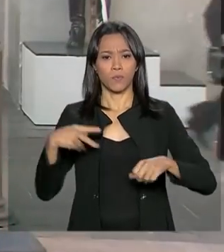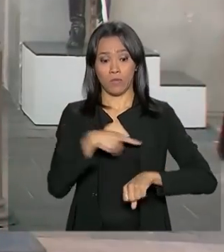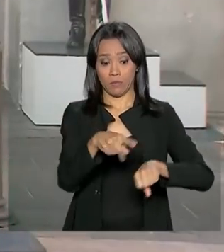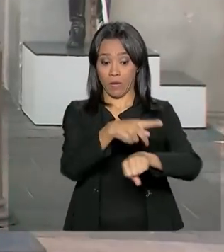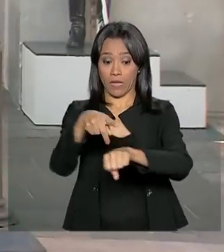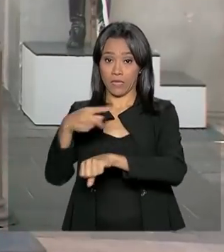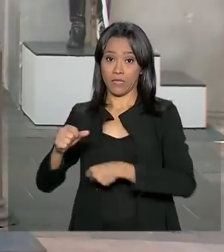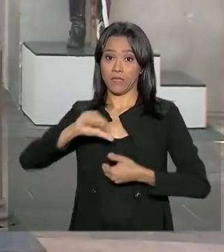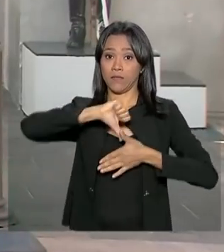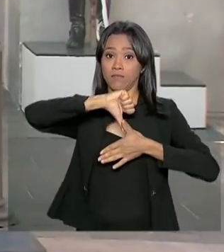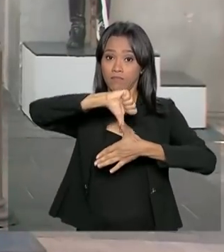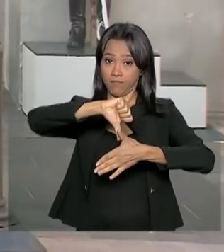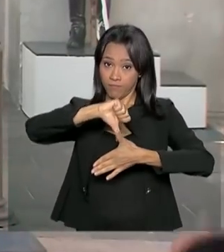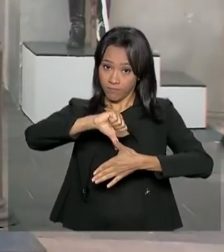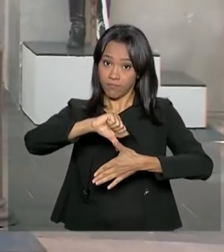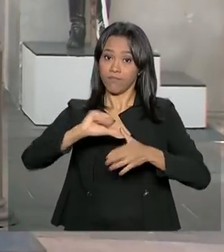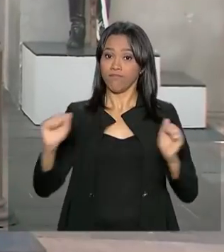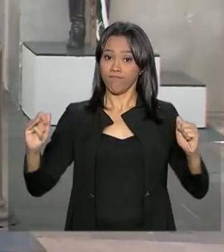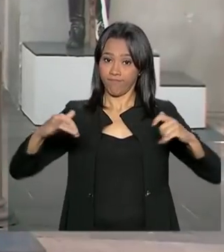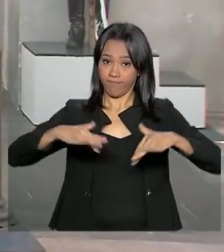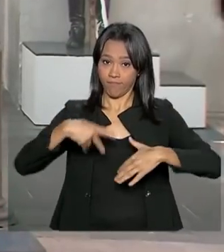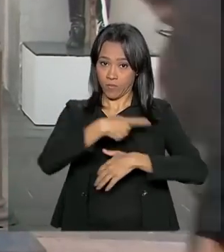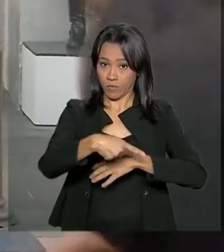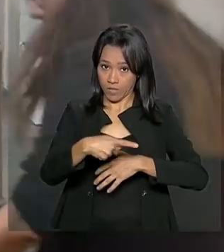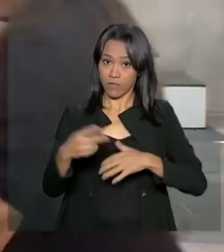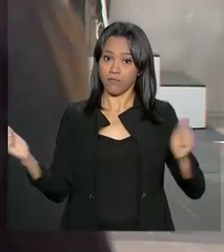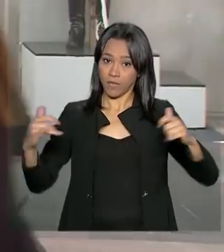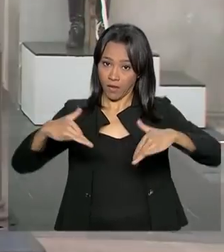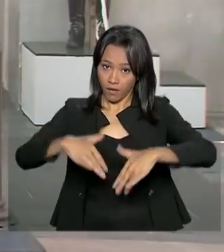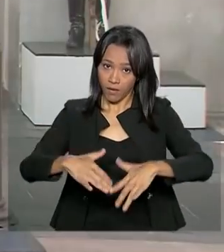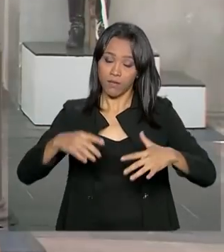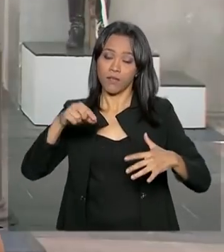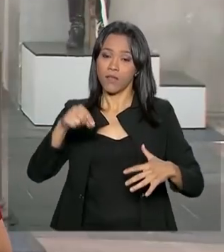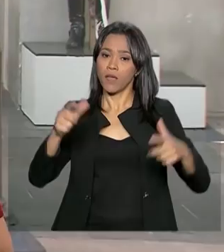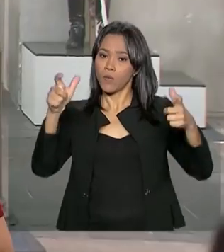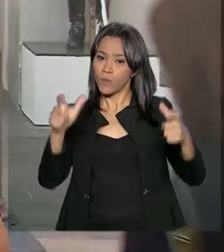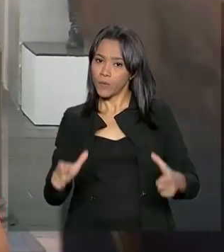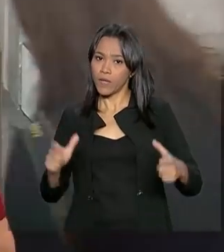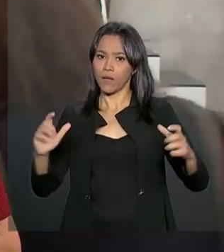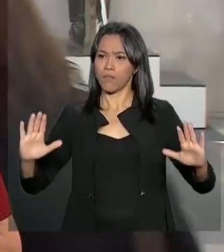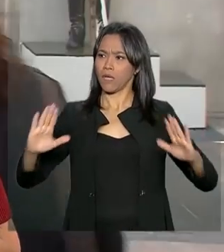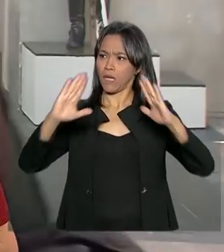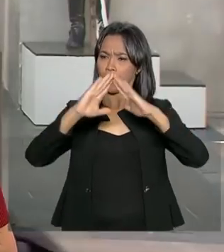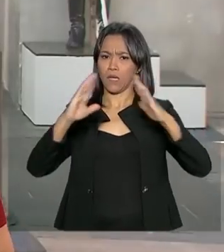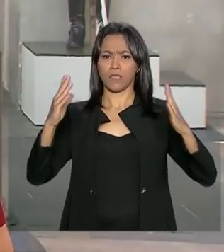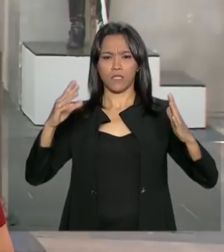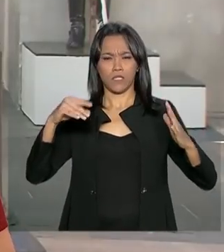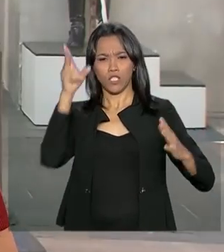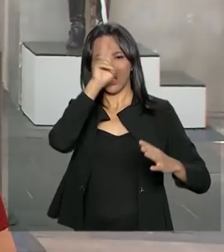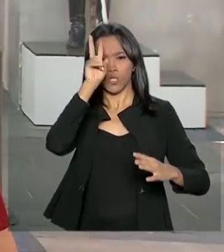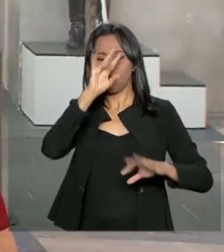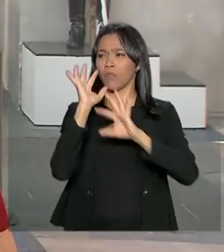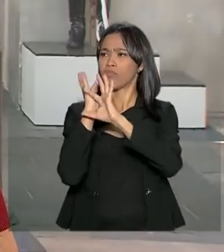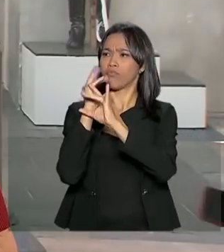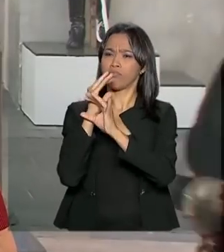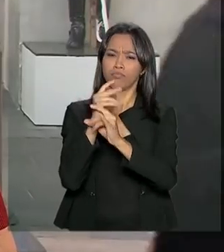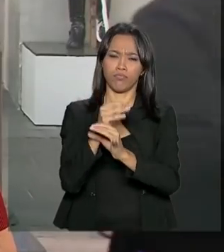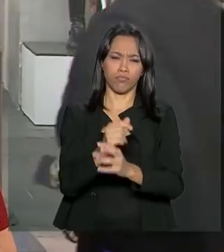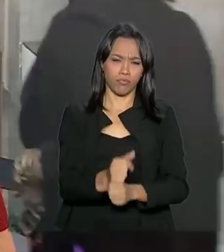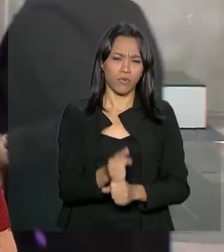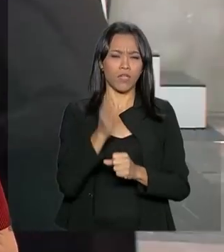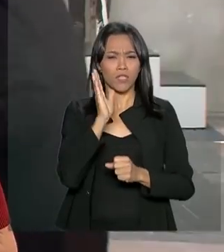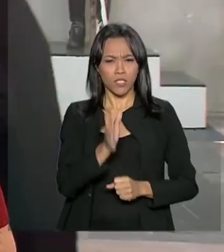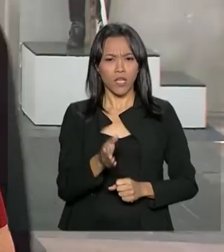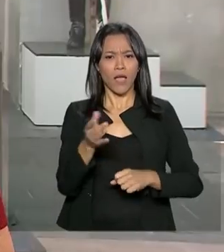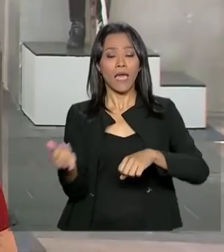vão se reunir no Palácio de la Moneda, como eu já disse. Esse é um centro, é um palácio, um prédio histórico, já foi Casa da Moeda, fica